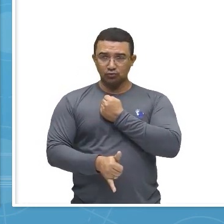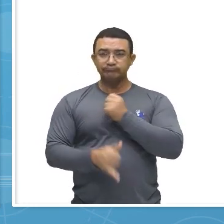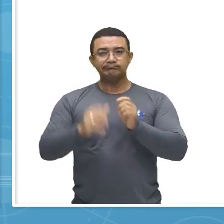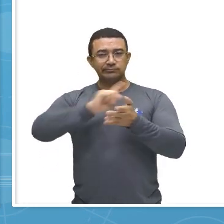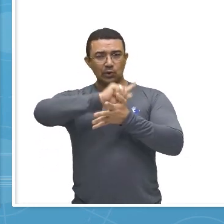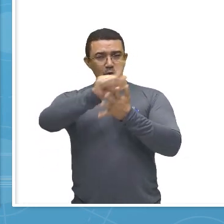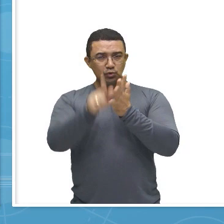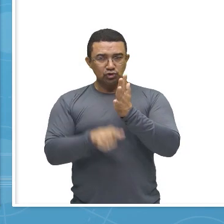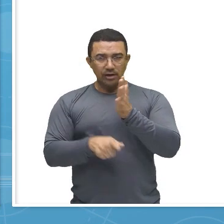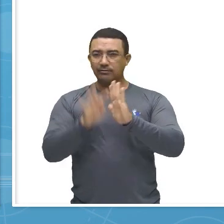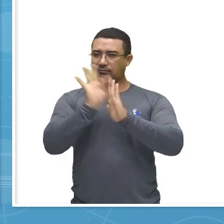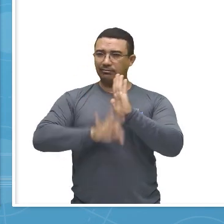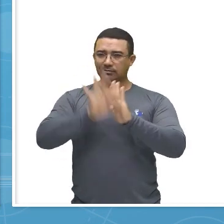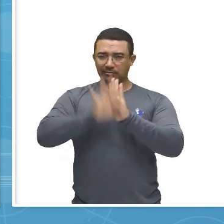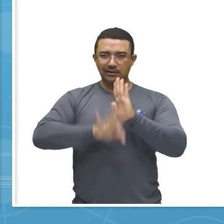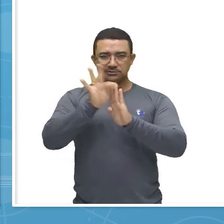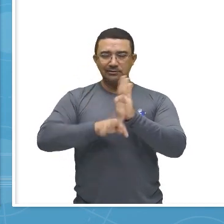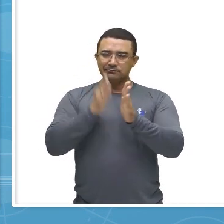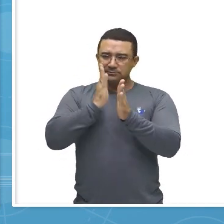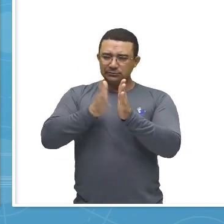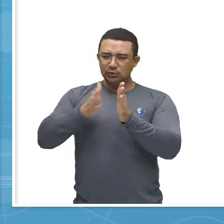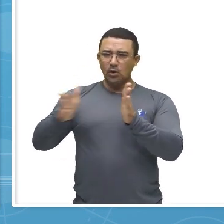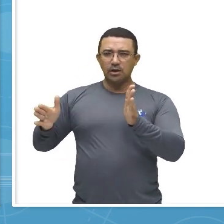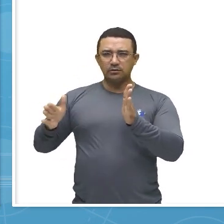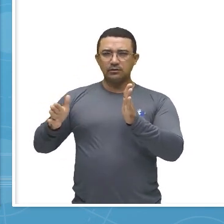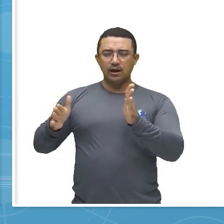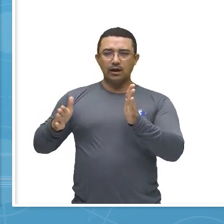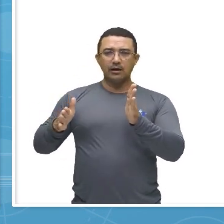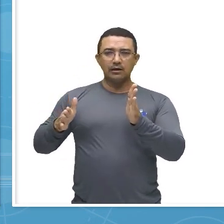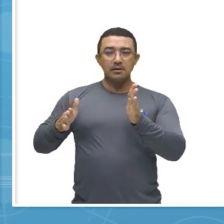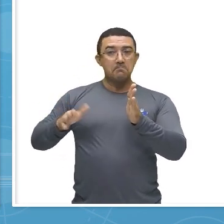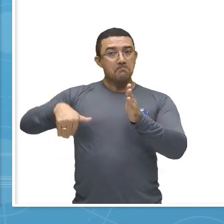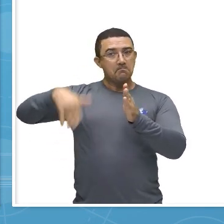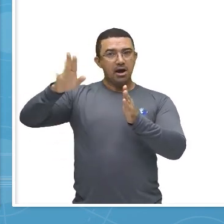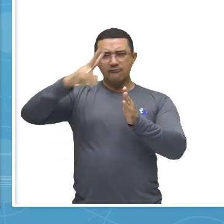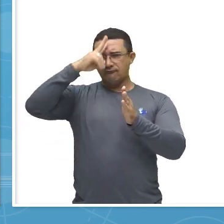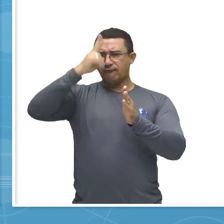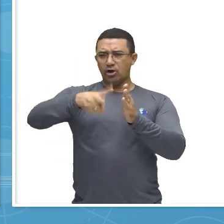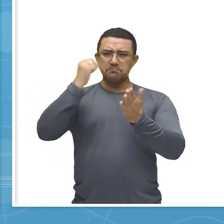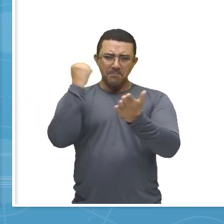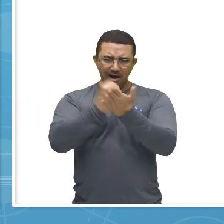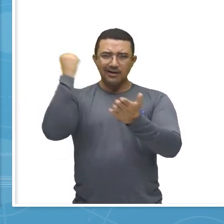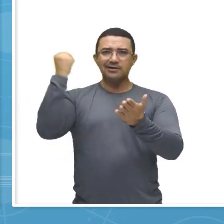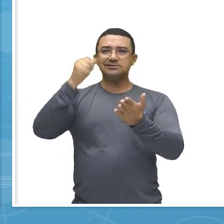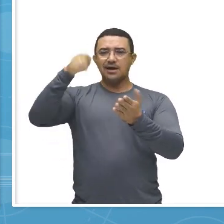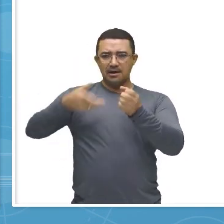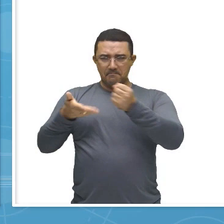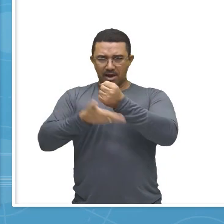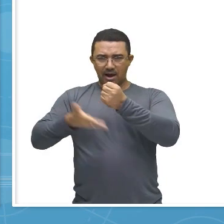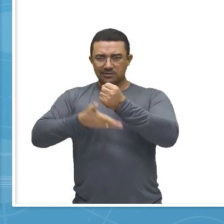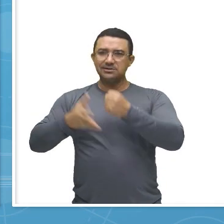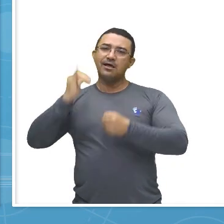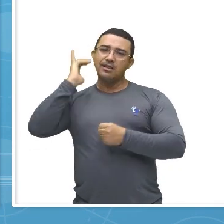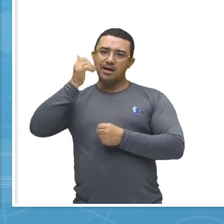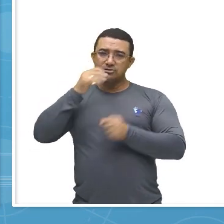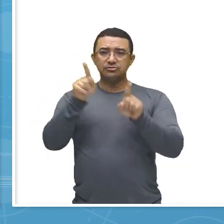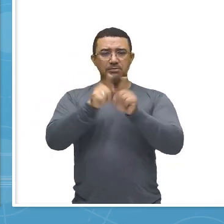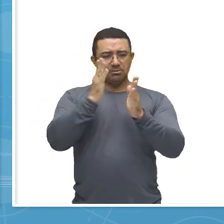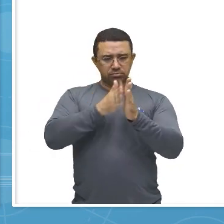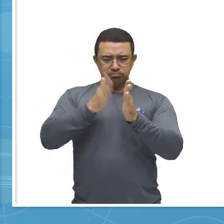gênero textual, a sequência predominante é a de base narrativa, porém também é registrada a presença de sequências